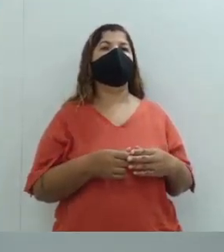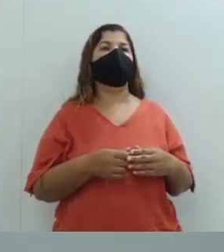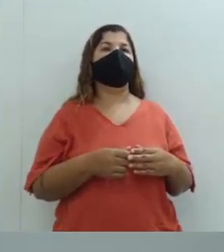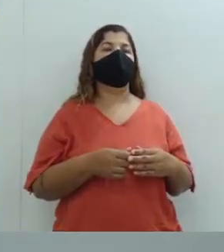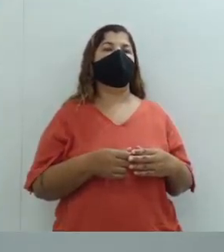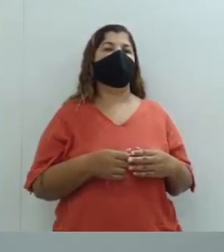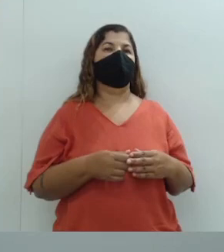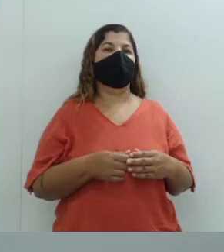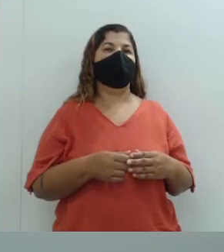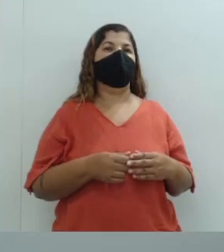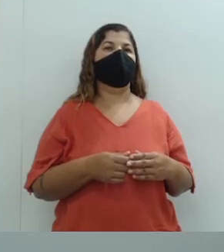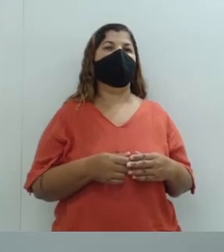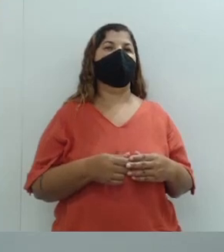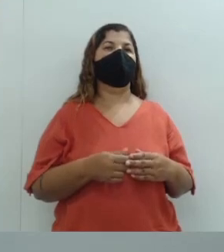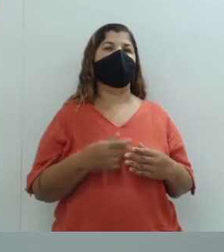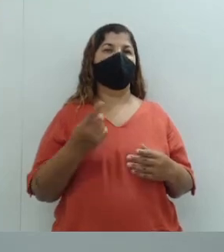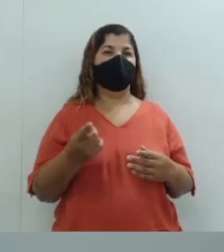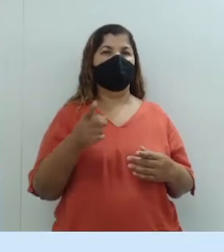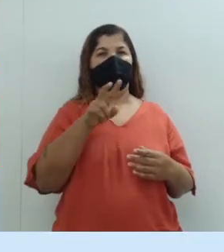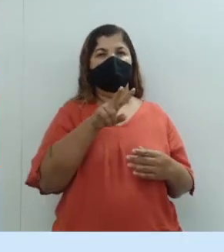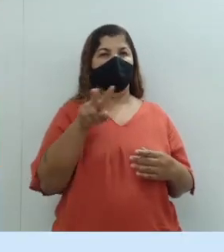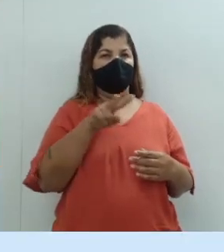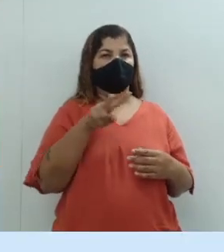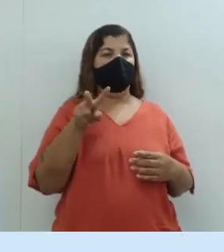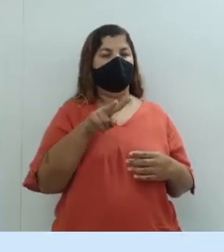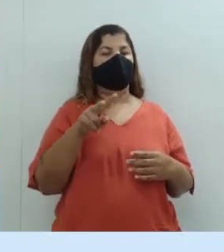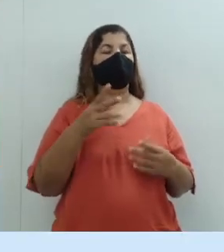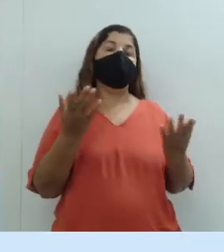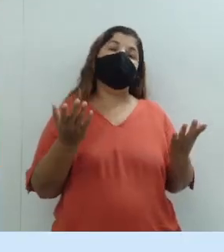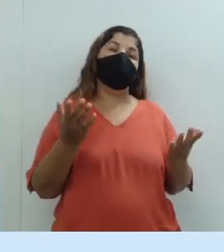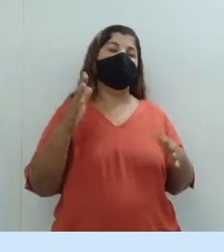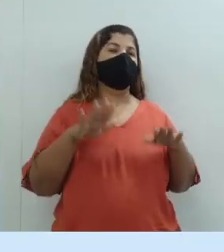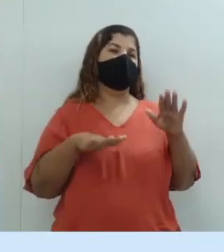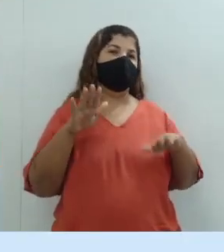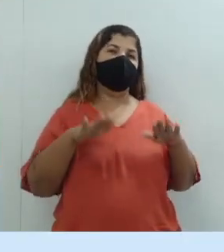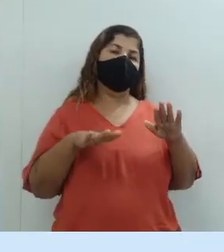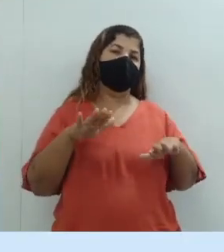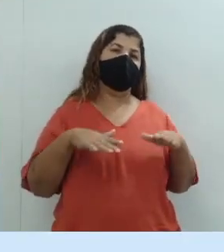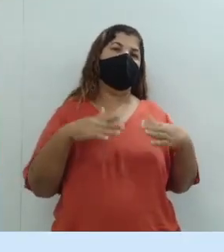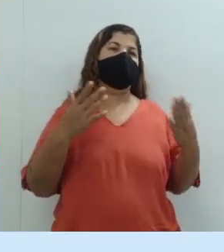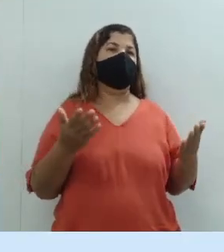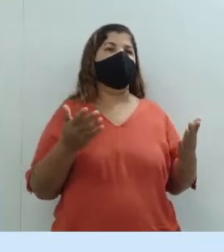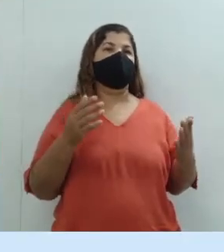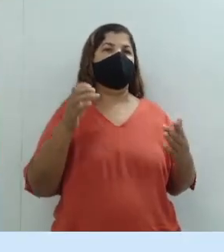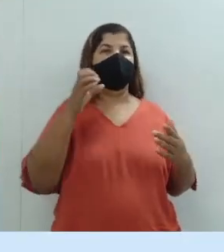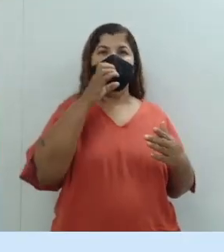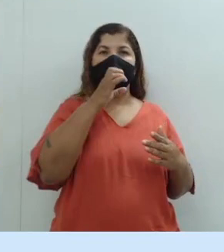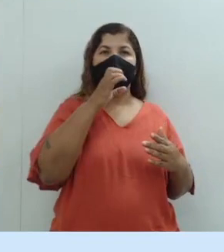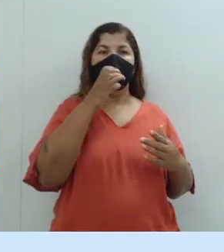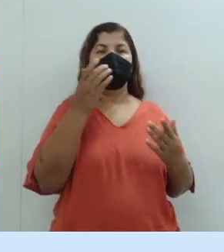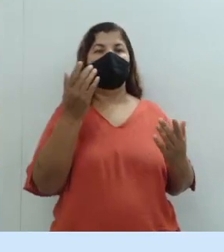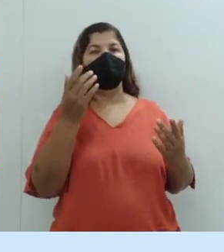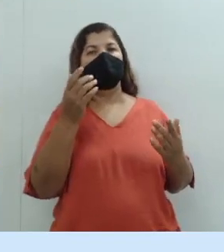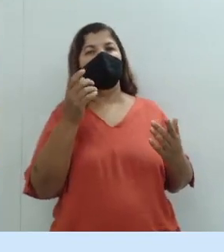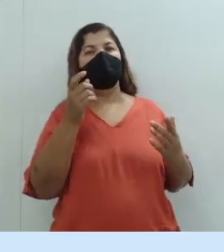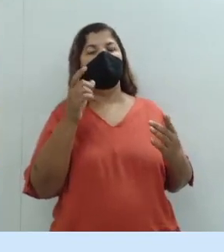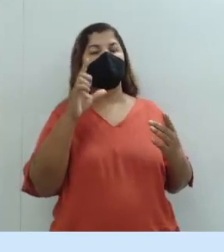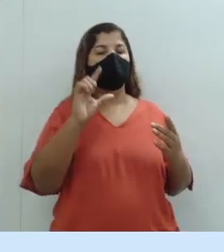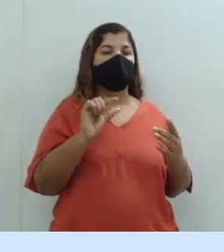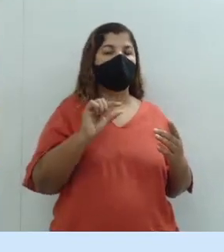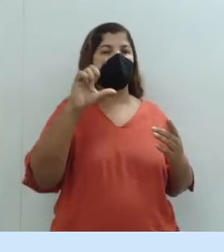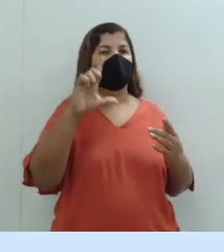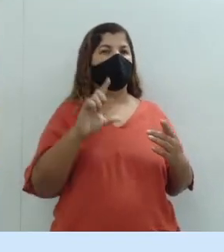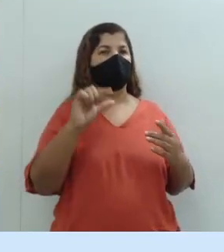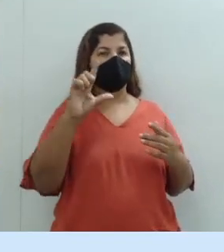Voltando aqui à nossa aula, essas duas funções elas variam à medida que a temperatura varia. Na verdade, a resistividade e a